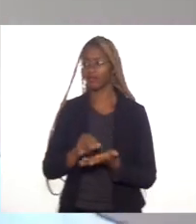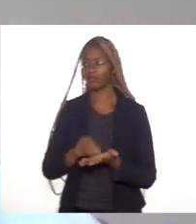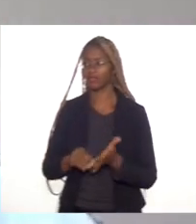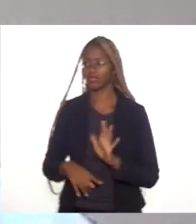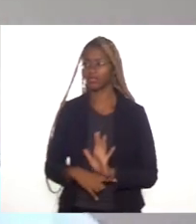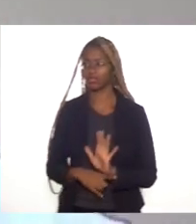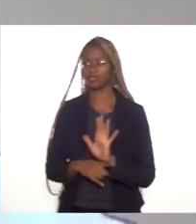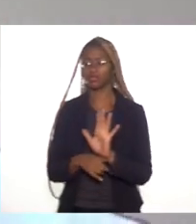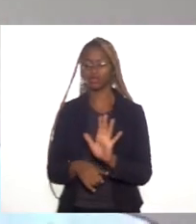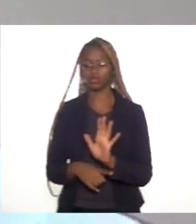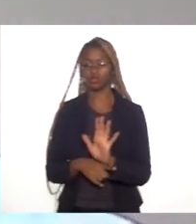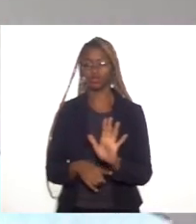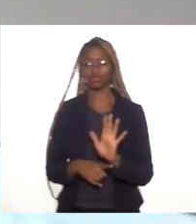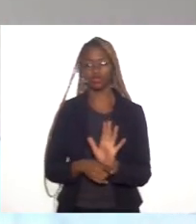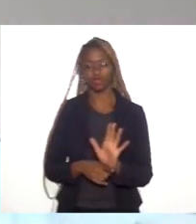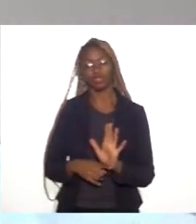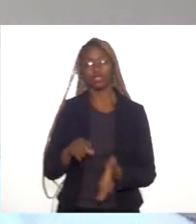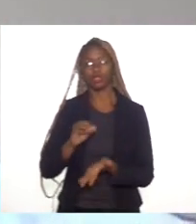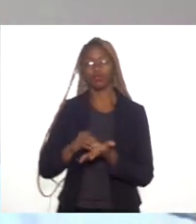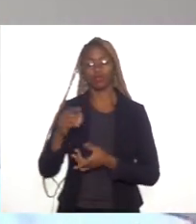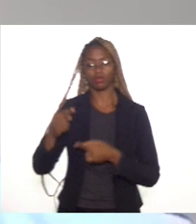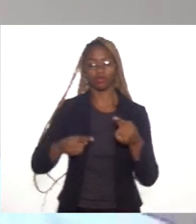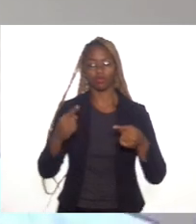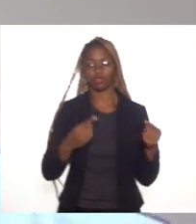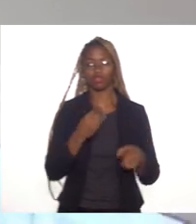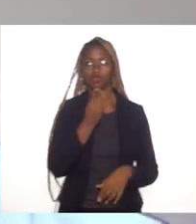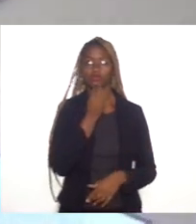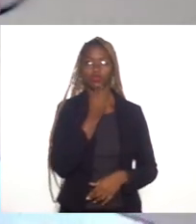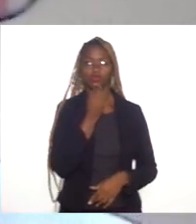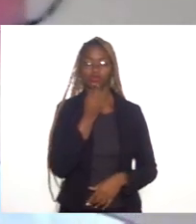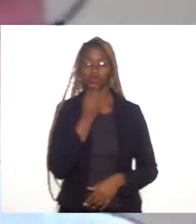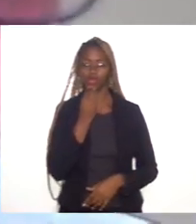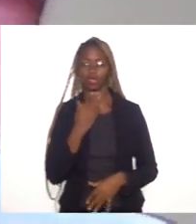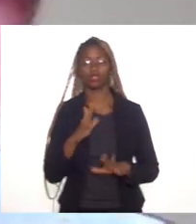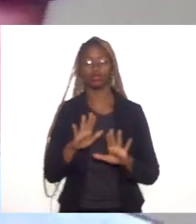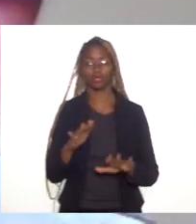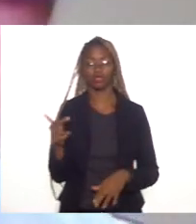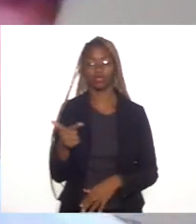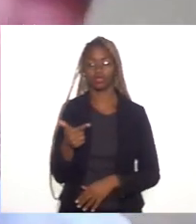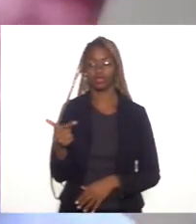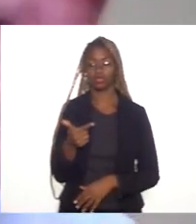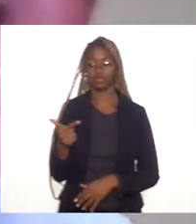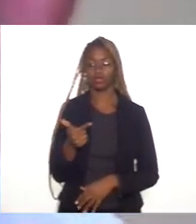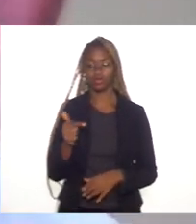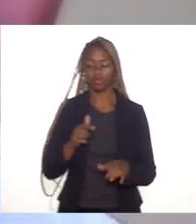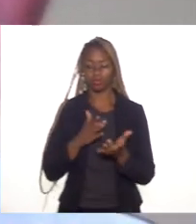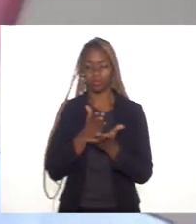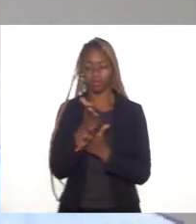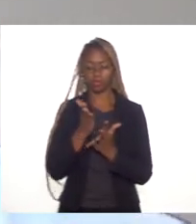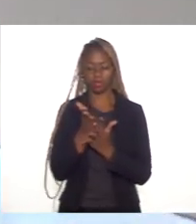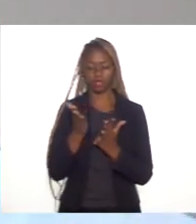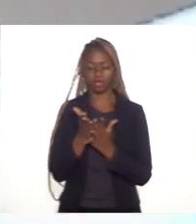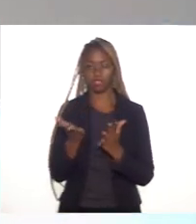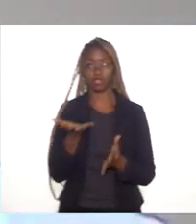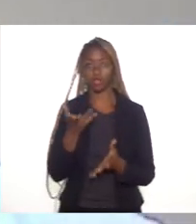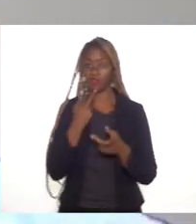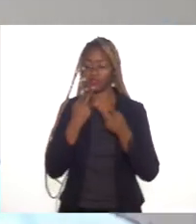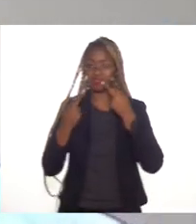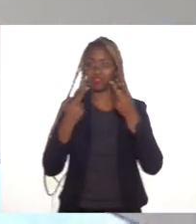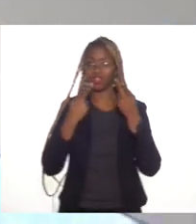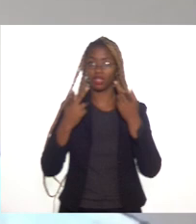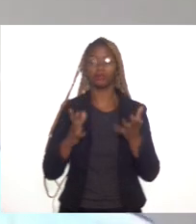por serviços, por políticas e por oportunidades. Então, esse é um segundo aspecto entre os eixos que eu queria destacar. Também acho